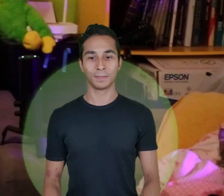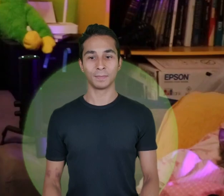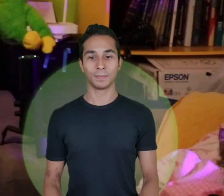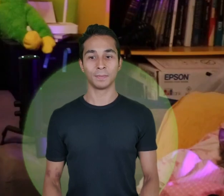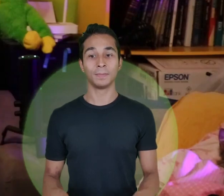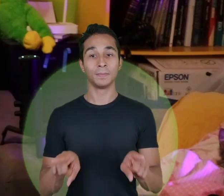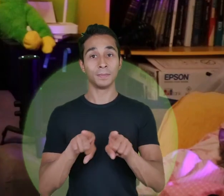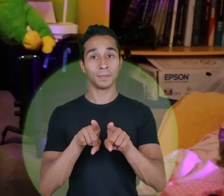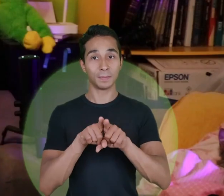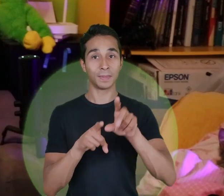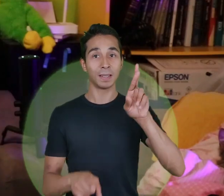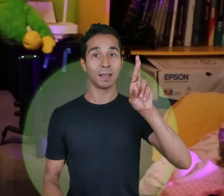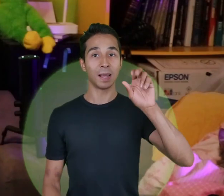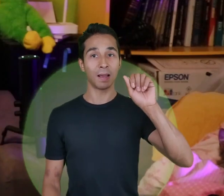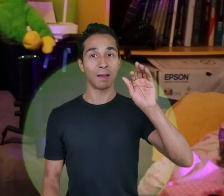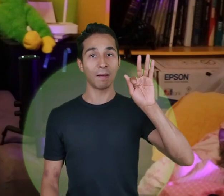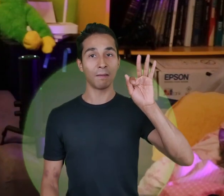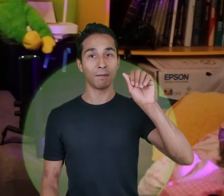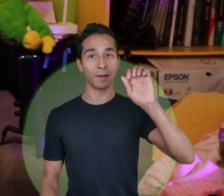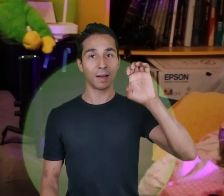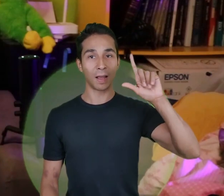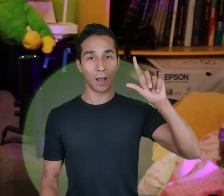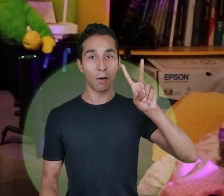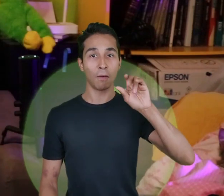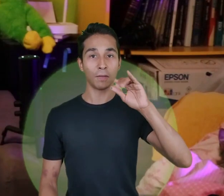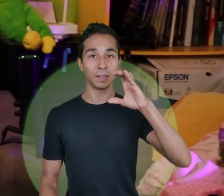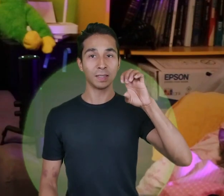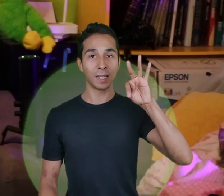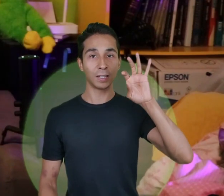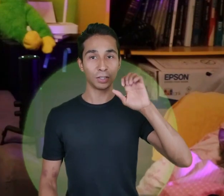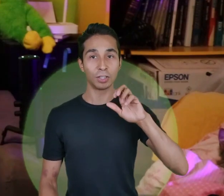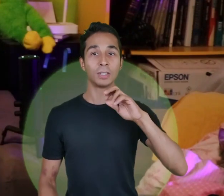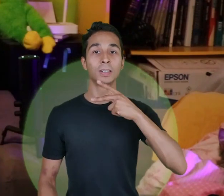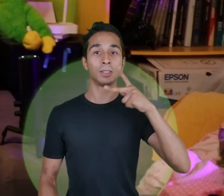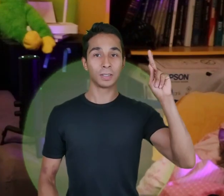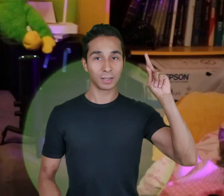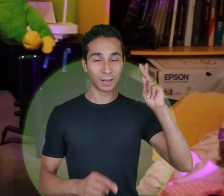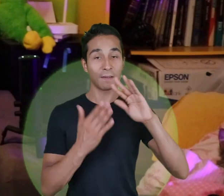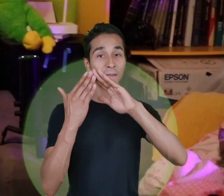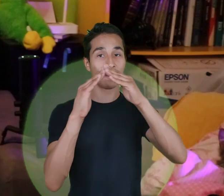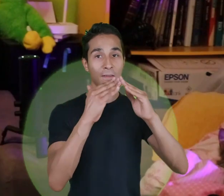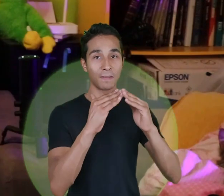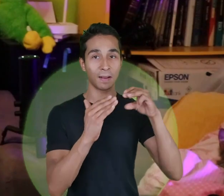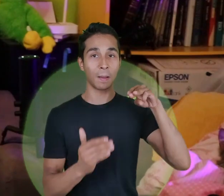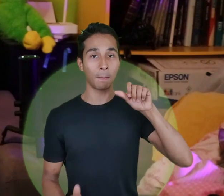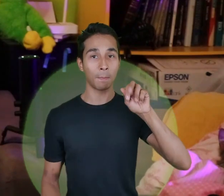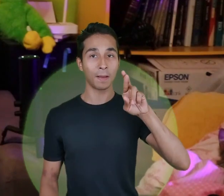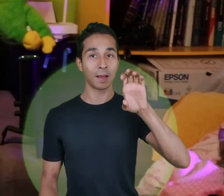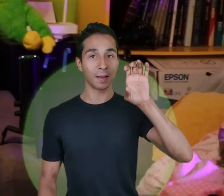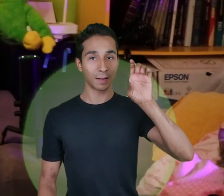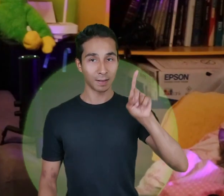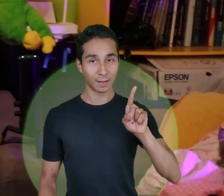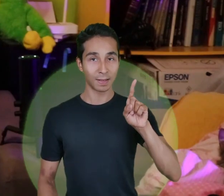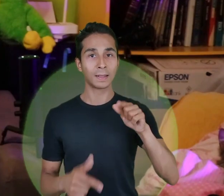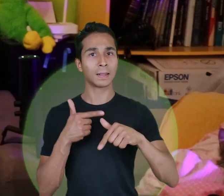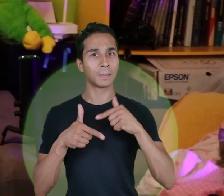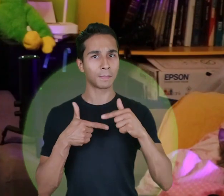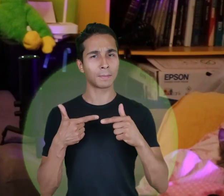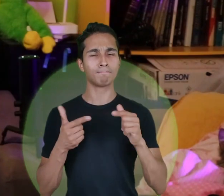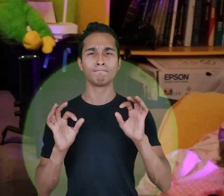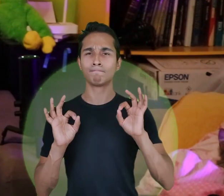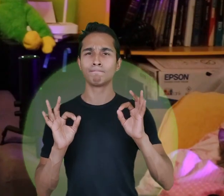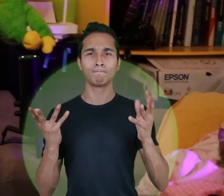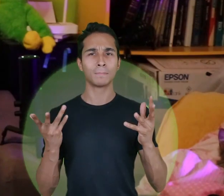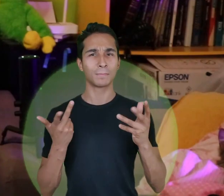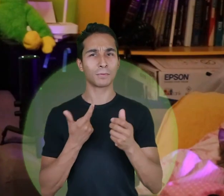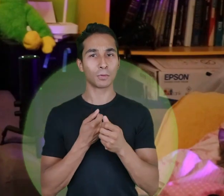A gente tem o queridíssimo Rafael Vicente, da Favela da Maré, que realiza um trabalho, assim, artístico muito incrível, plural, né? E ele fez um